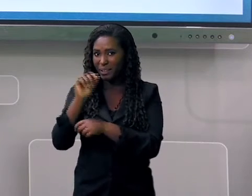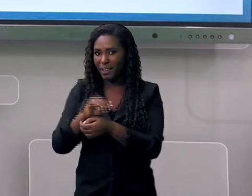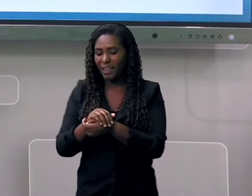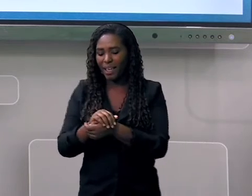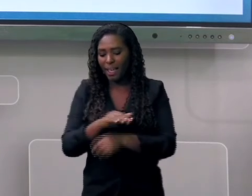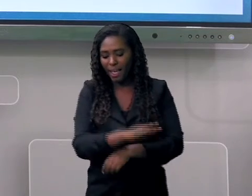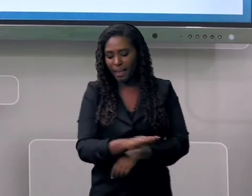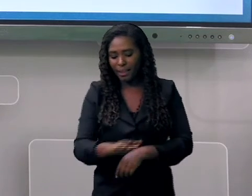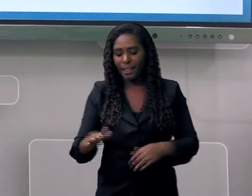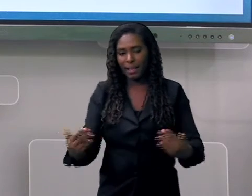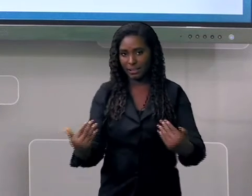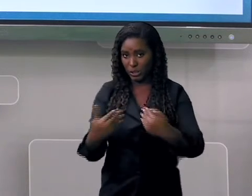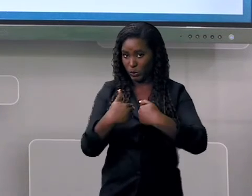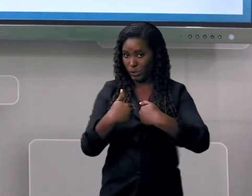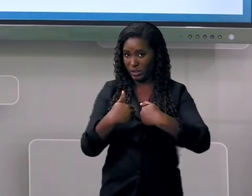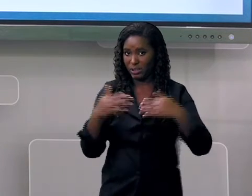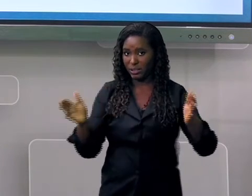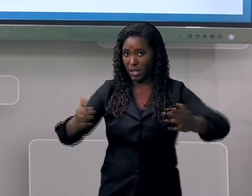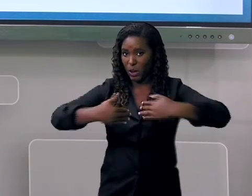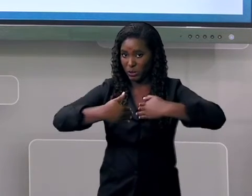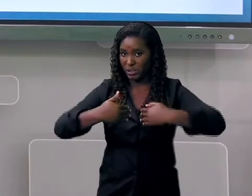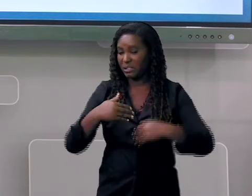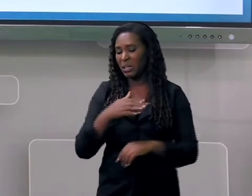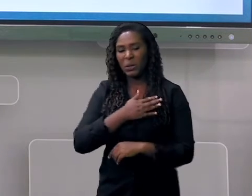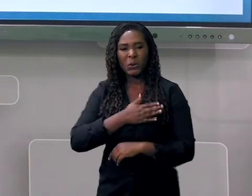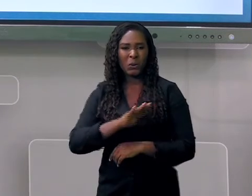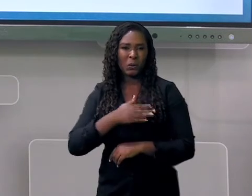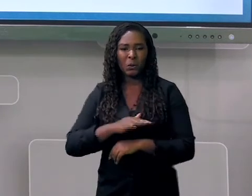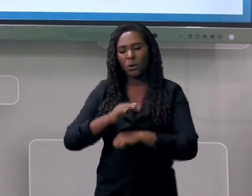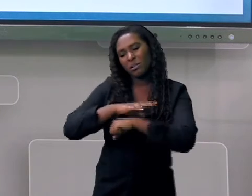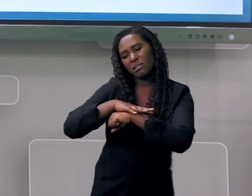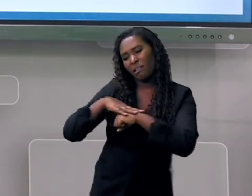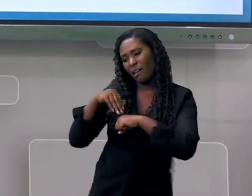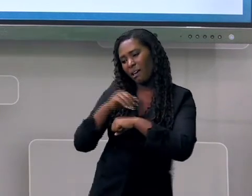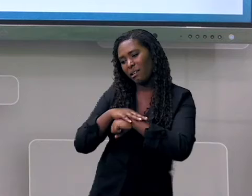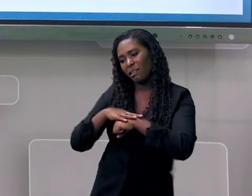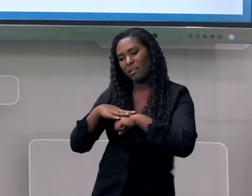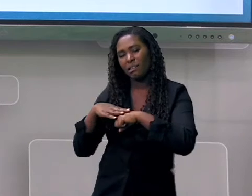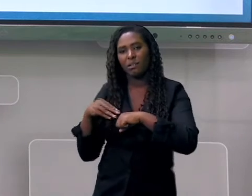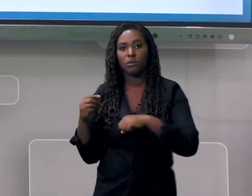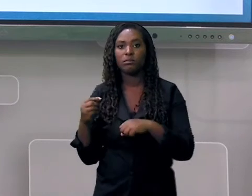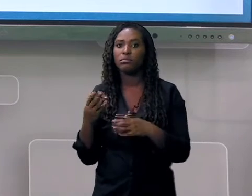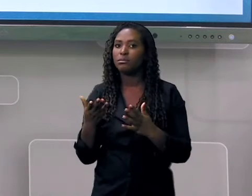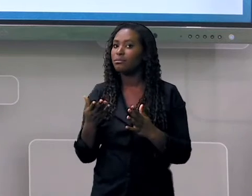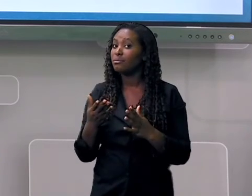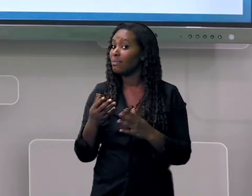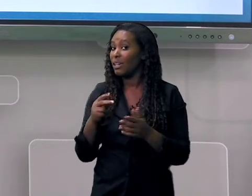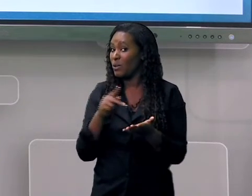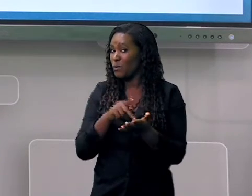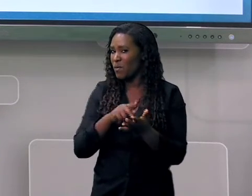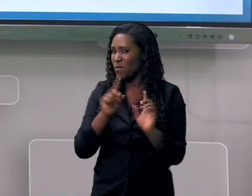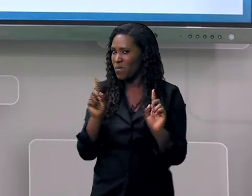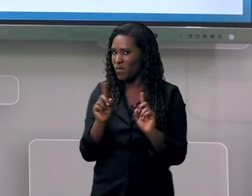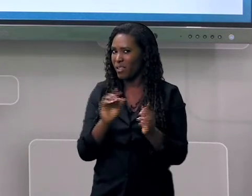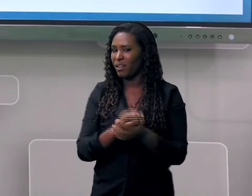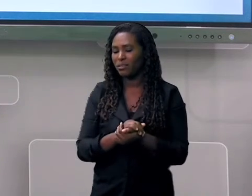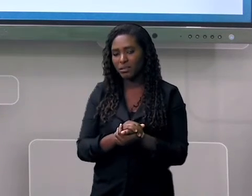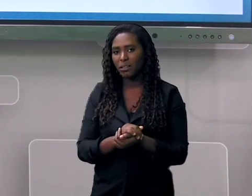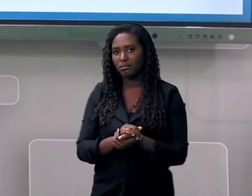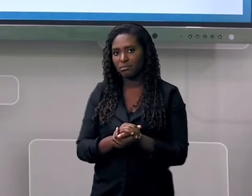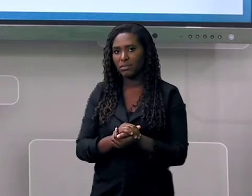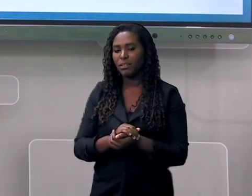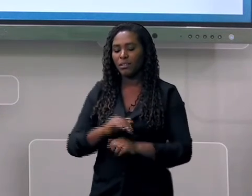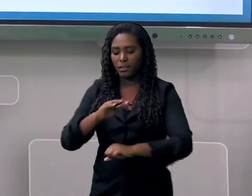verdade. A verdade é que ela faz um contato sensorial diferente de uma criança que não é autista. Ela tem dificuldade para